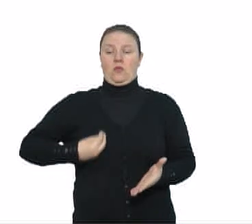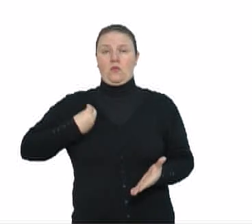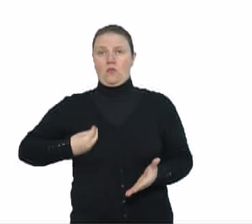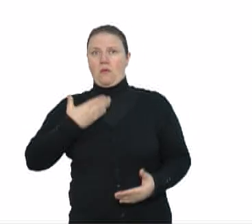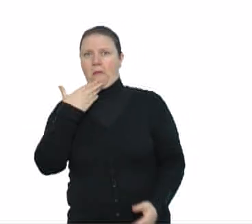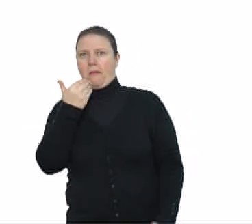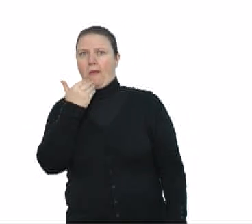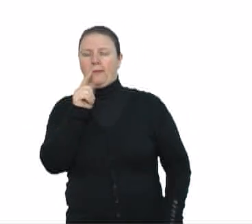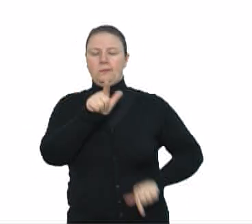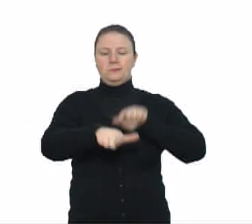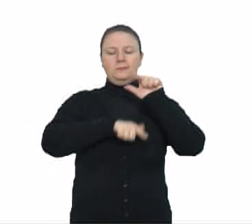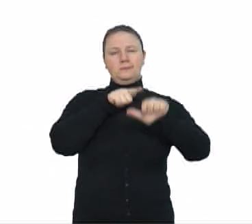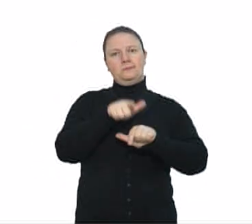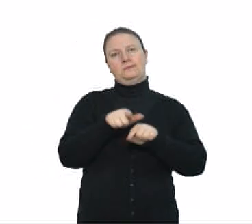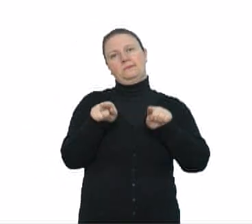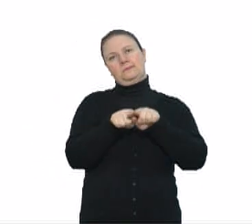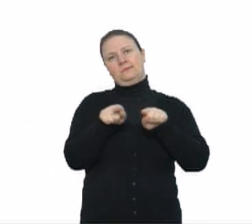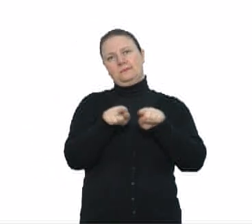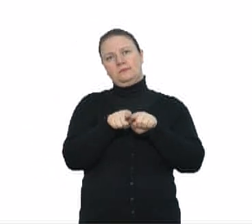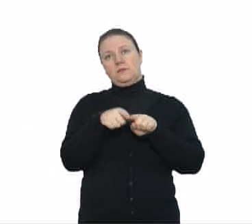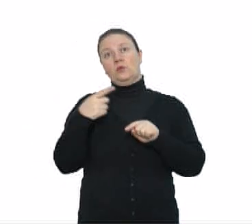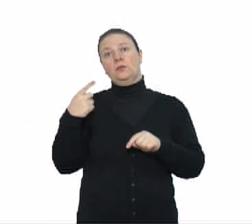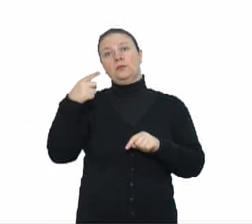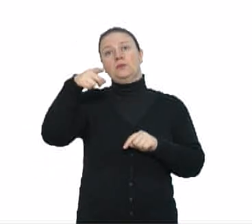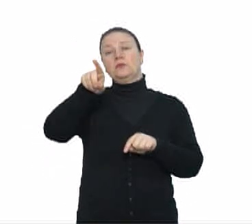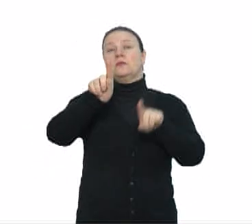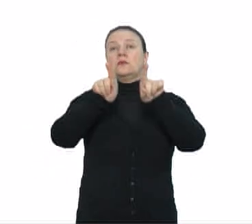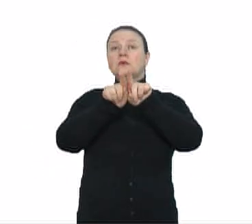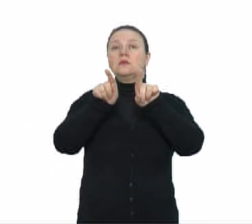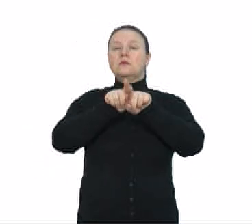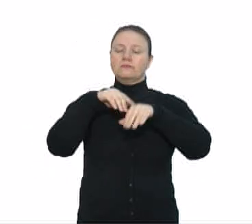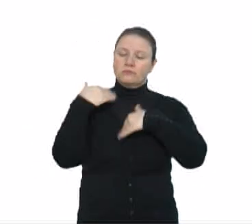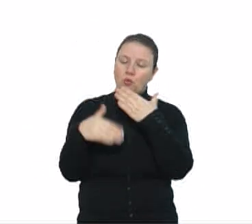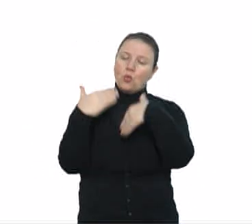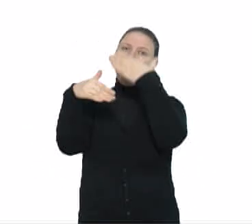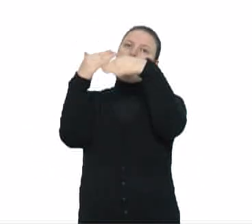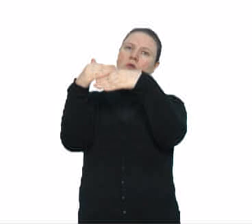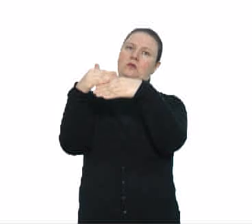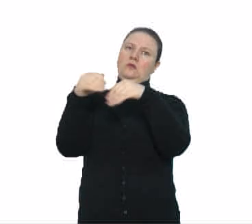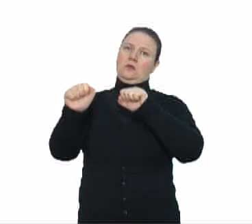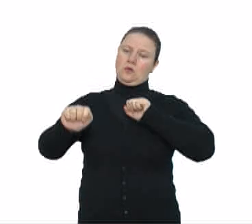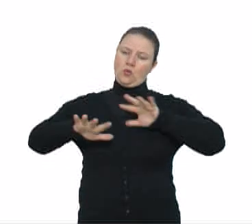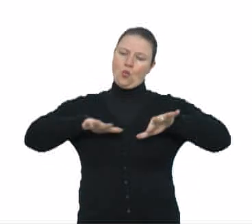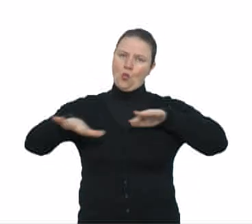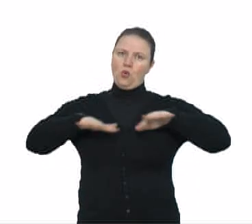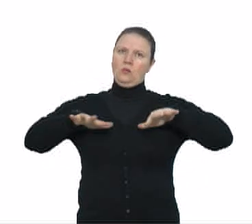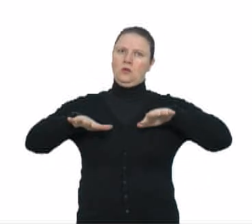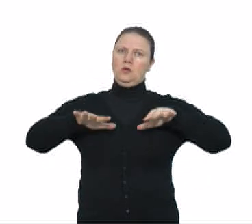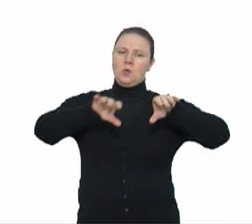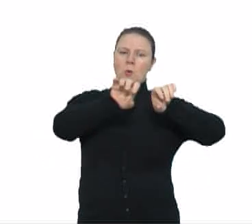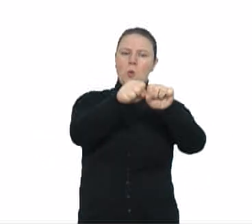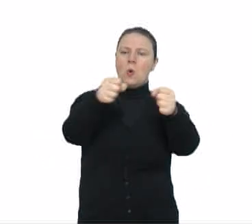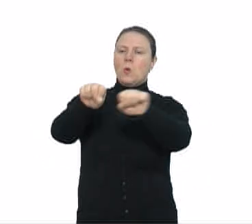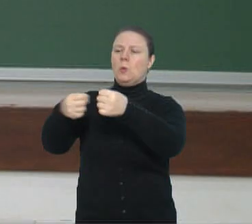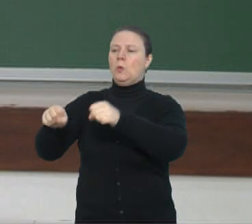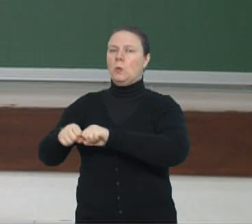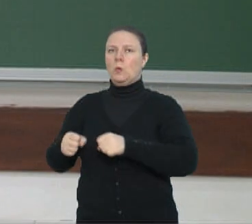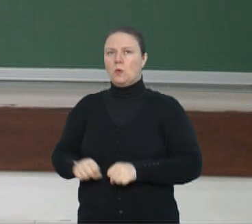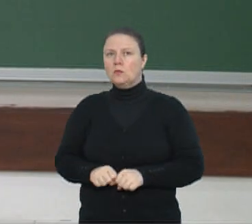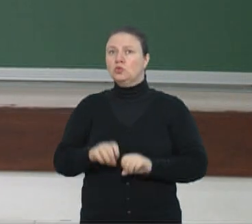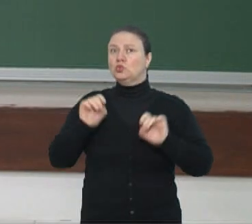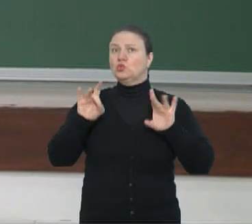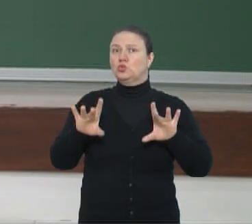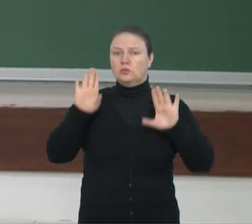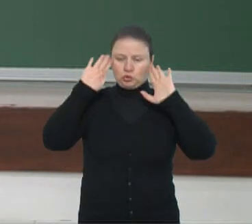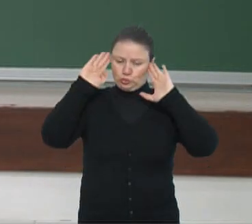melhor condição de trabalho. E por último aí, nós vimos o progresso do movimento de quebra-máquina, que era um movimento que acreditava que só quebrando a